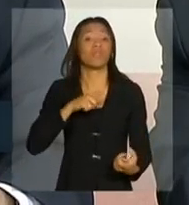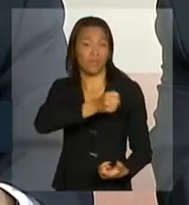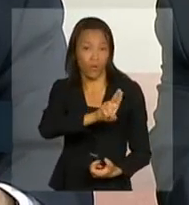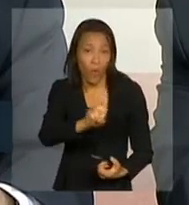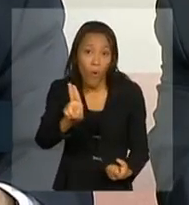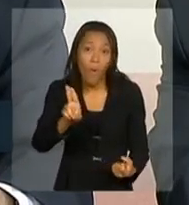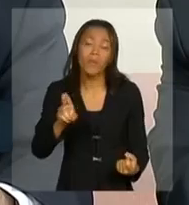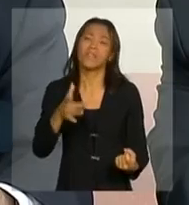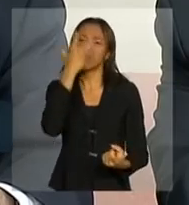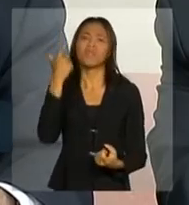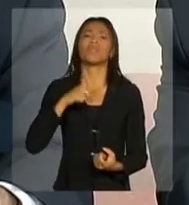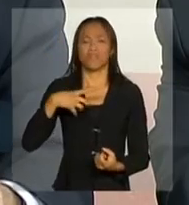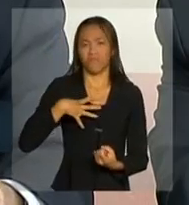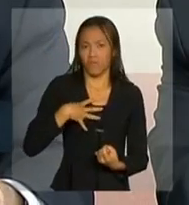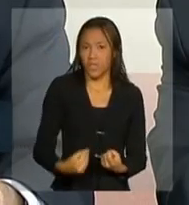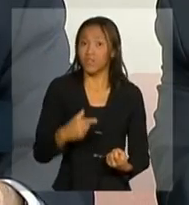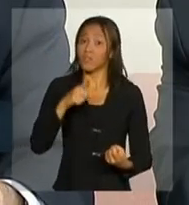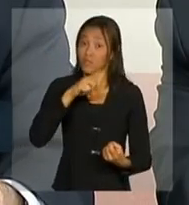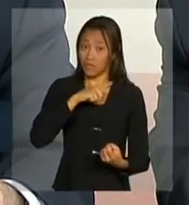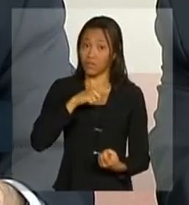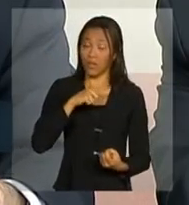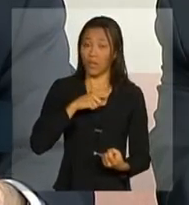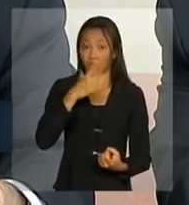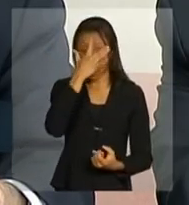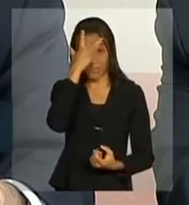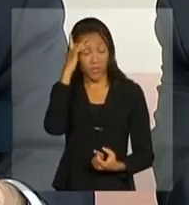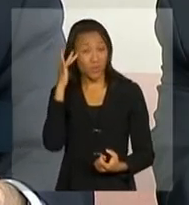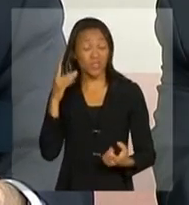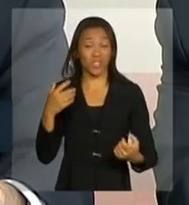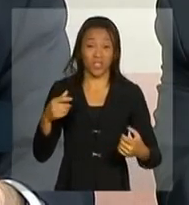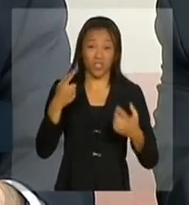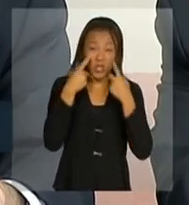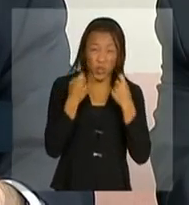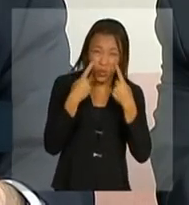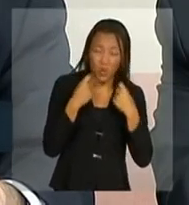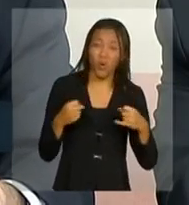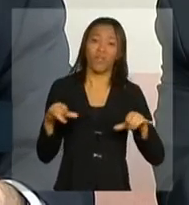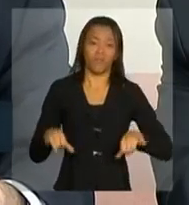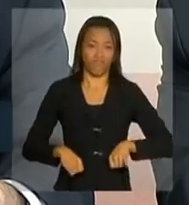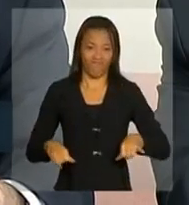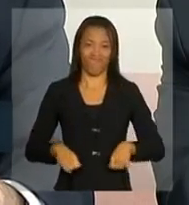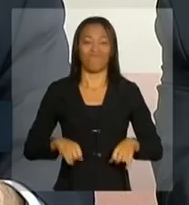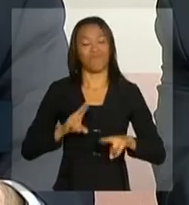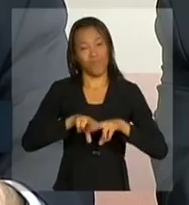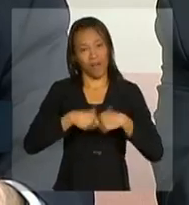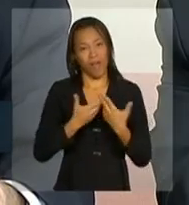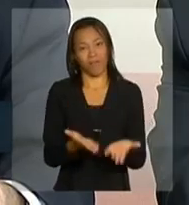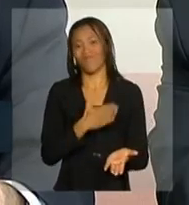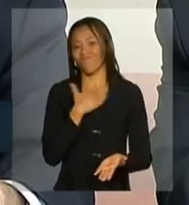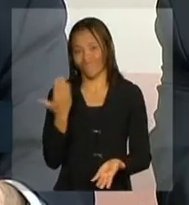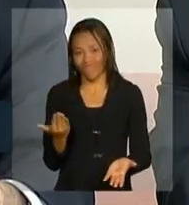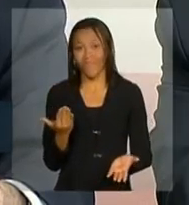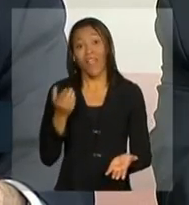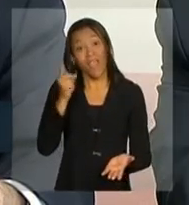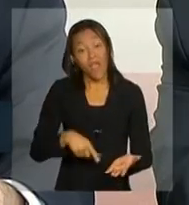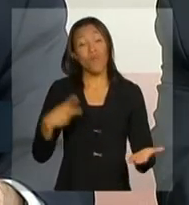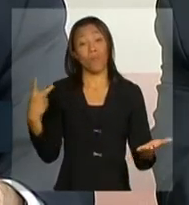pessoas têm filhos, têm pais, tem aqueles que sofrem, choram e sofrem por eles. Trata-se de uma questão